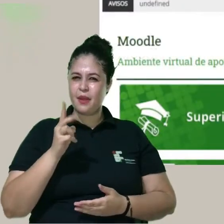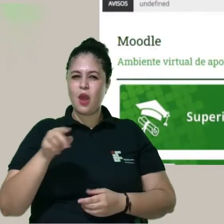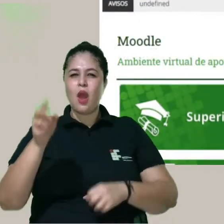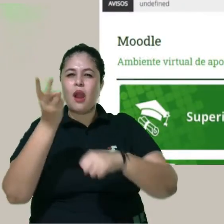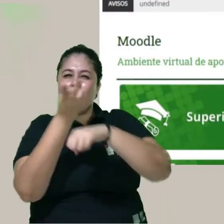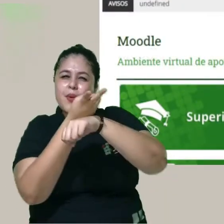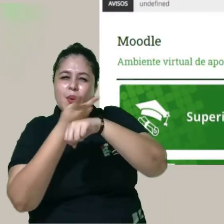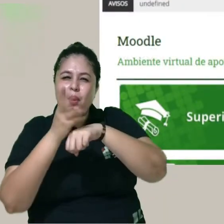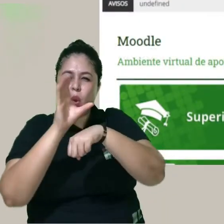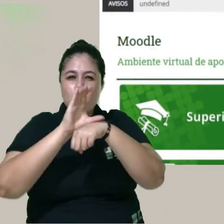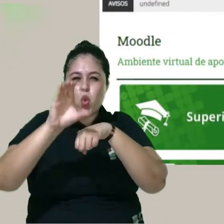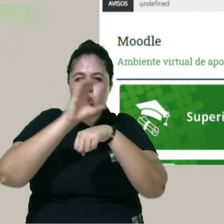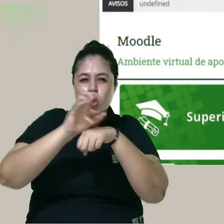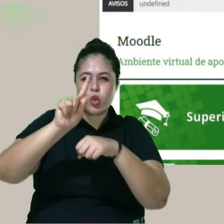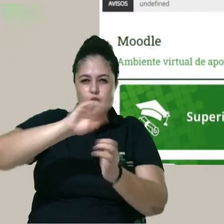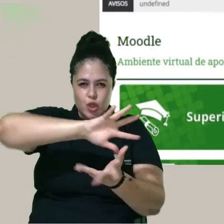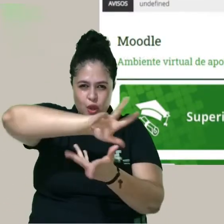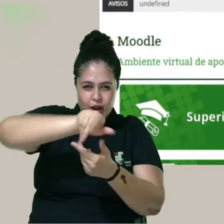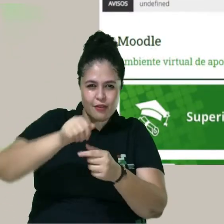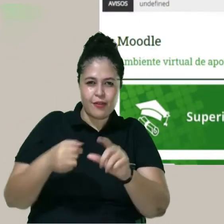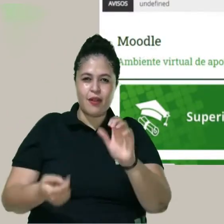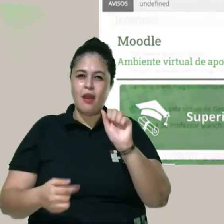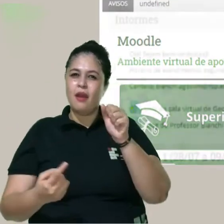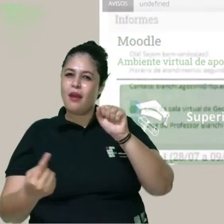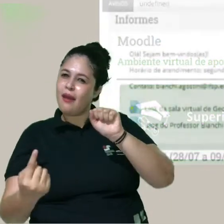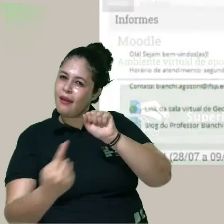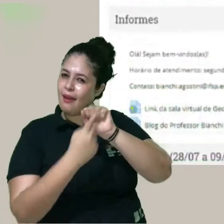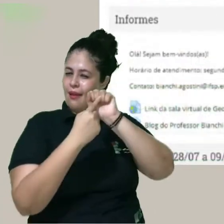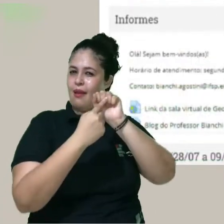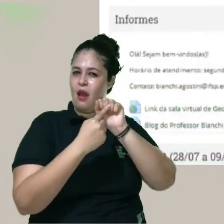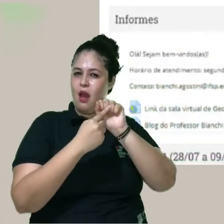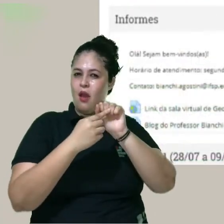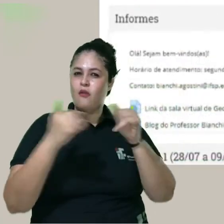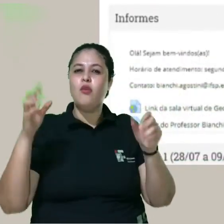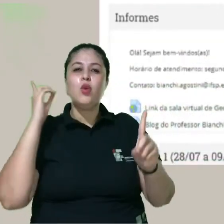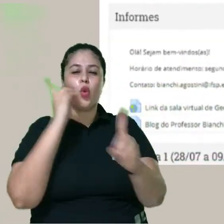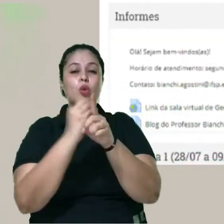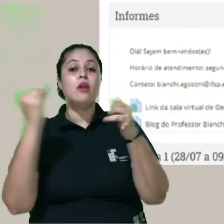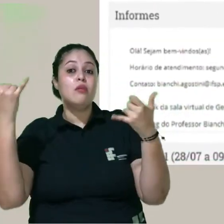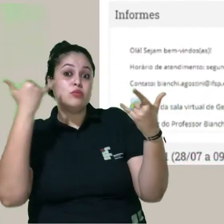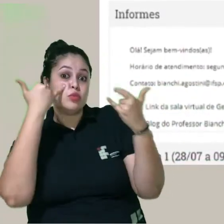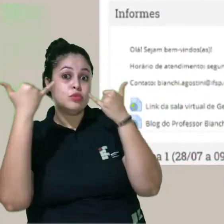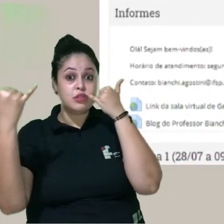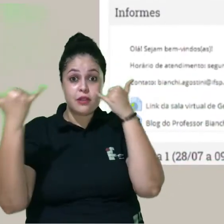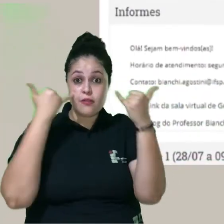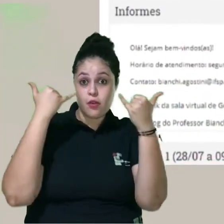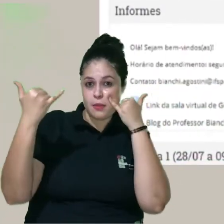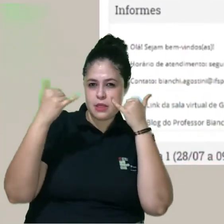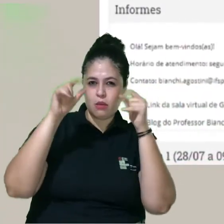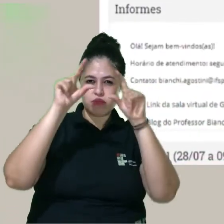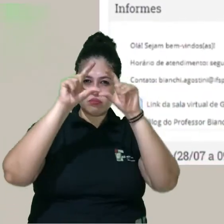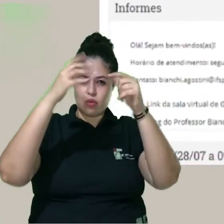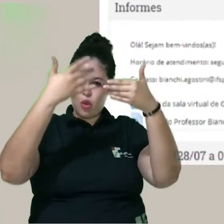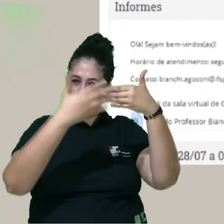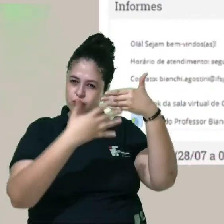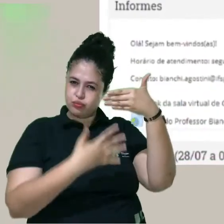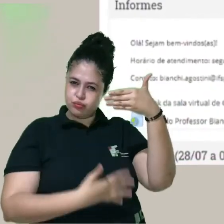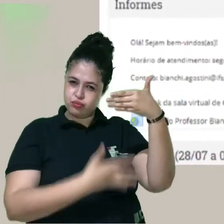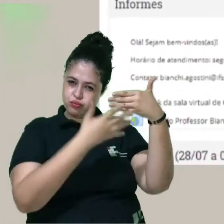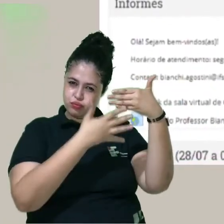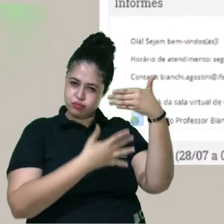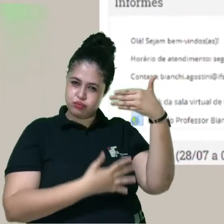no curso de Geografia, vocês vão ver os informes. E